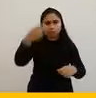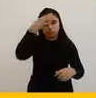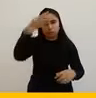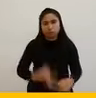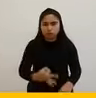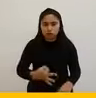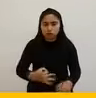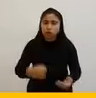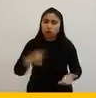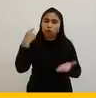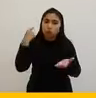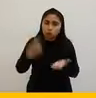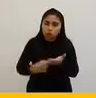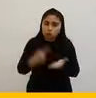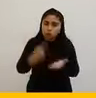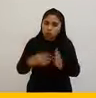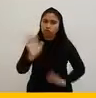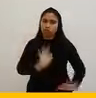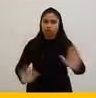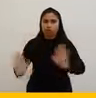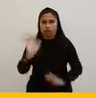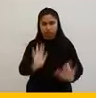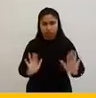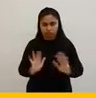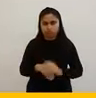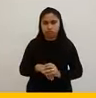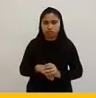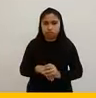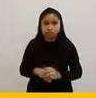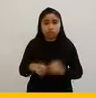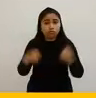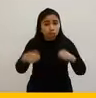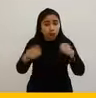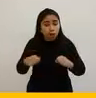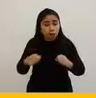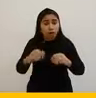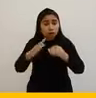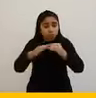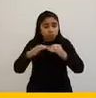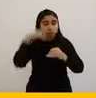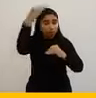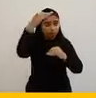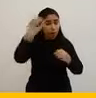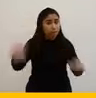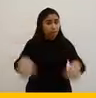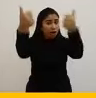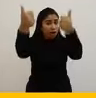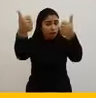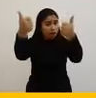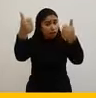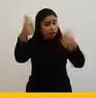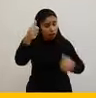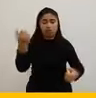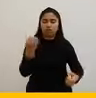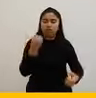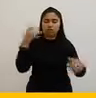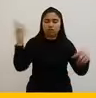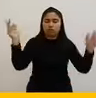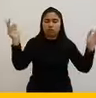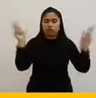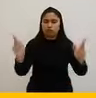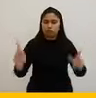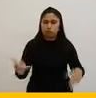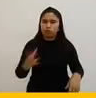consciência, compromisso e cautela, que da mesma forma que podemos avançar para etapas mais brandas com a